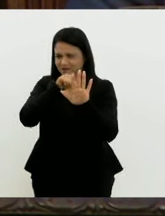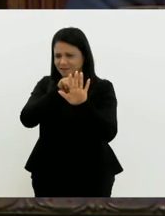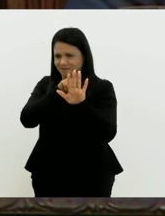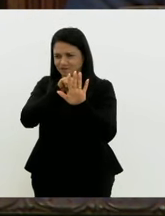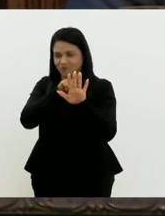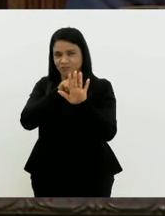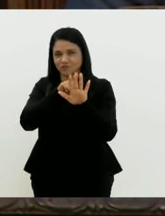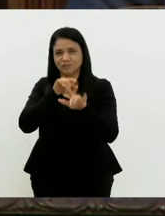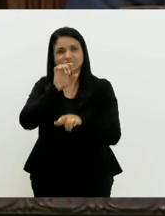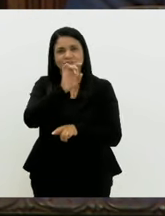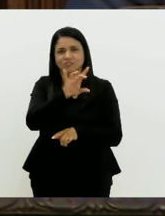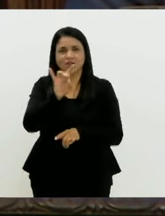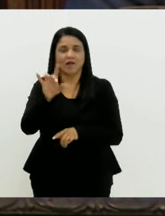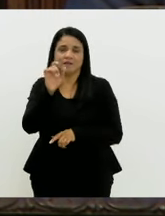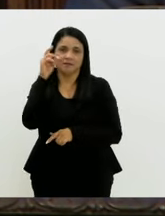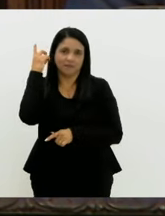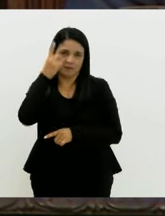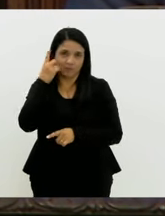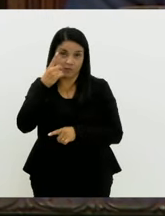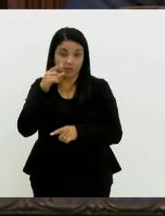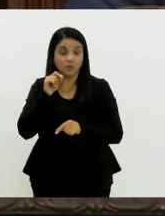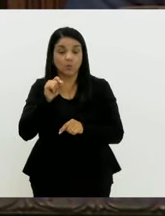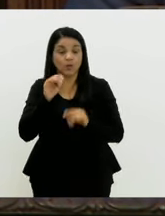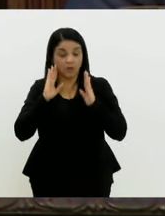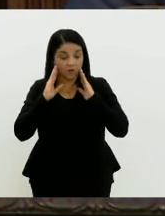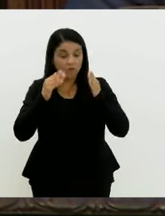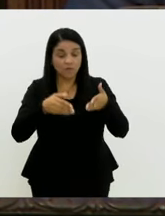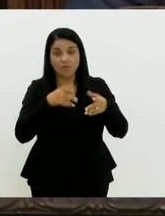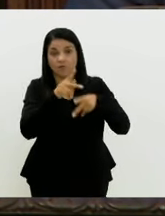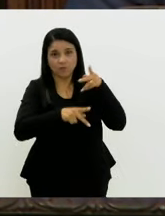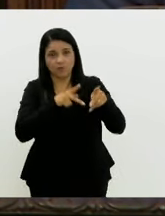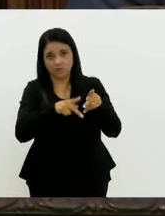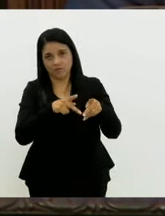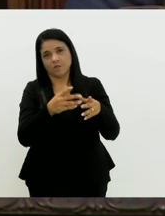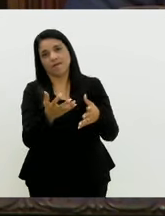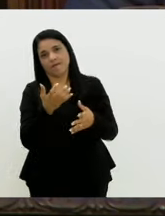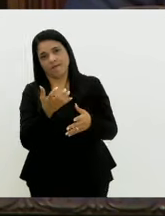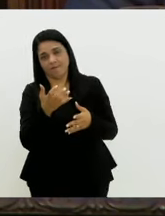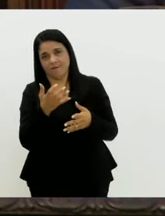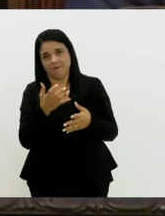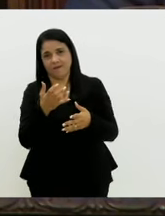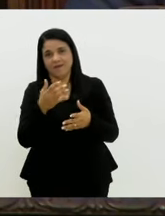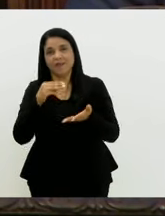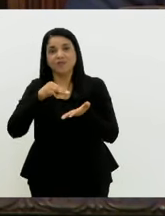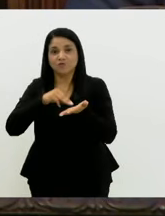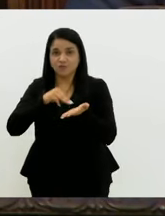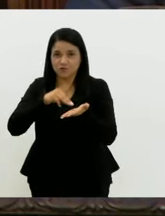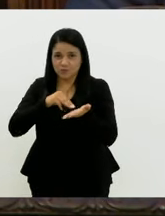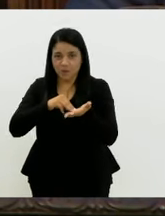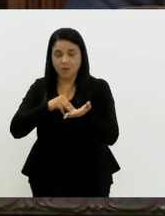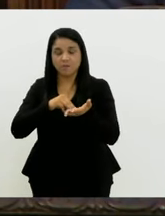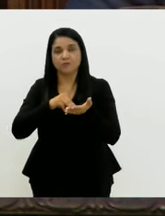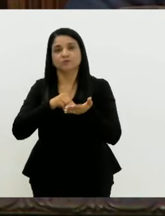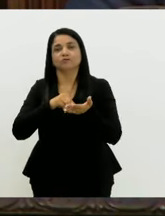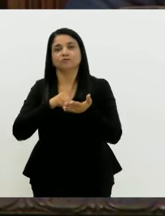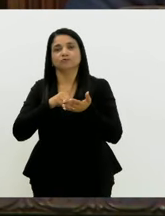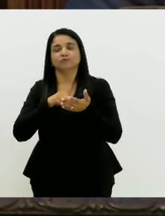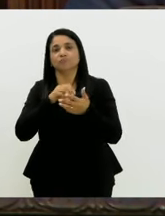fluminense espera dos senhores, espera de todos nós, membros de poderes e membros de